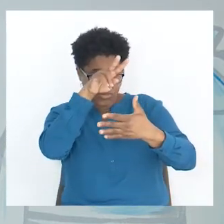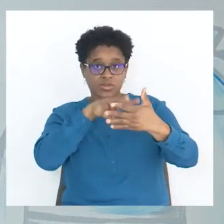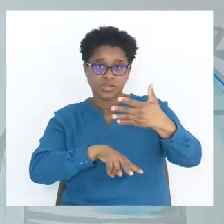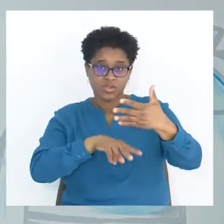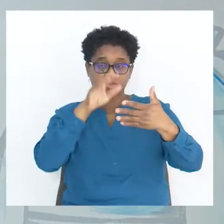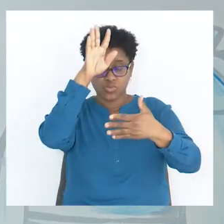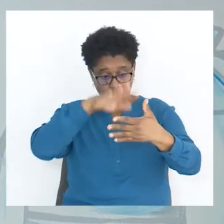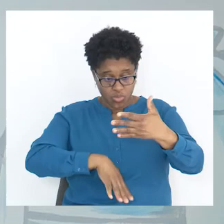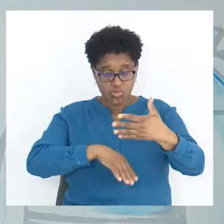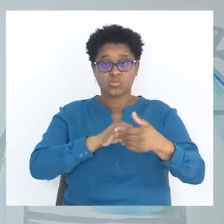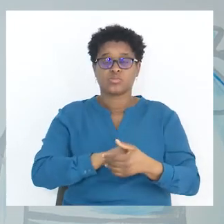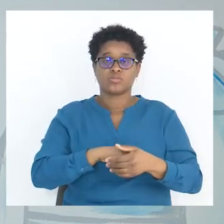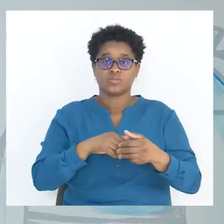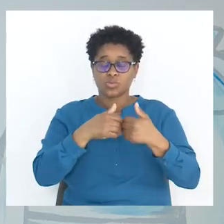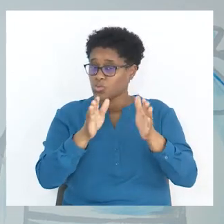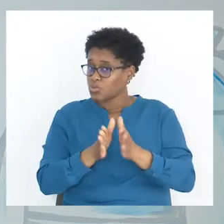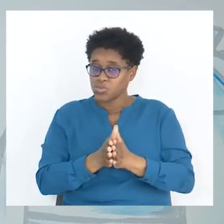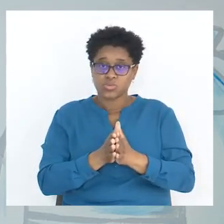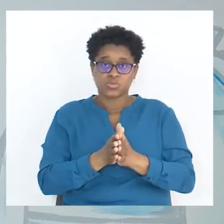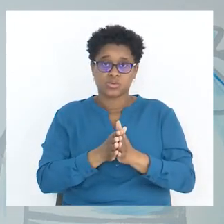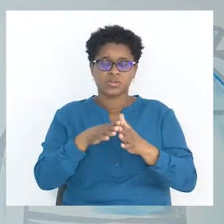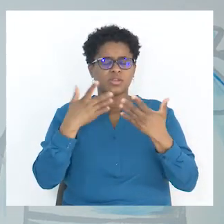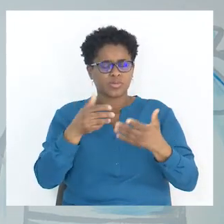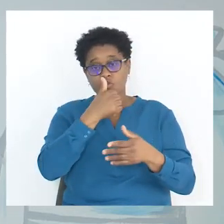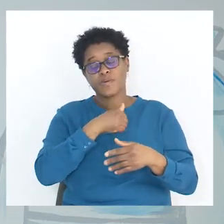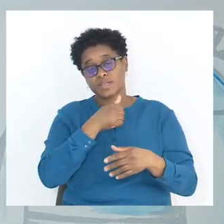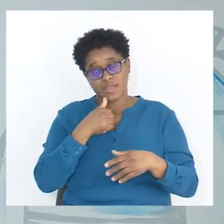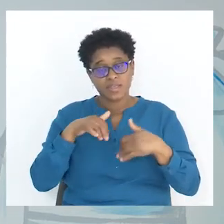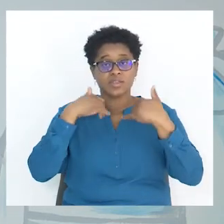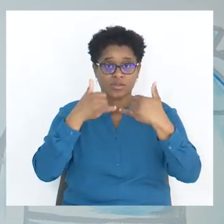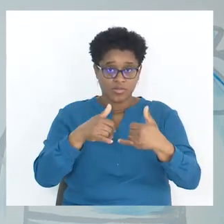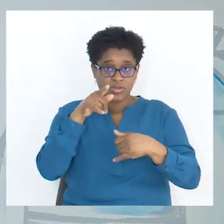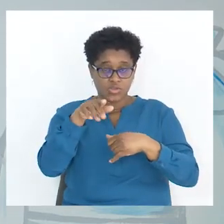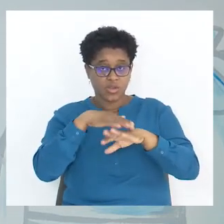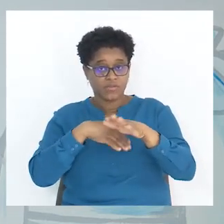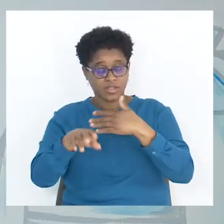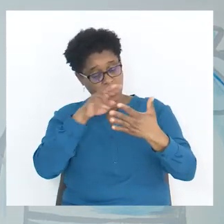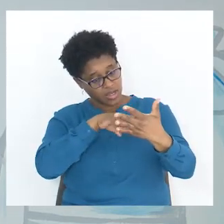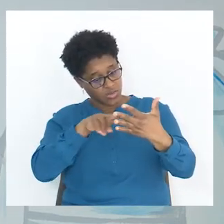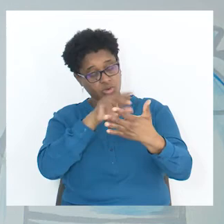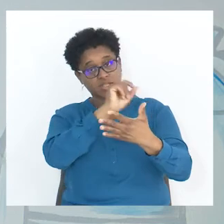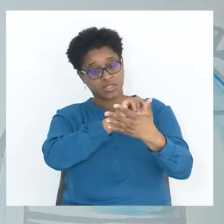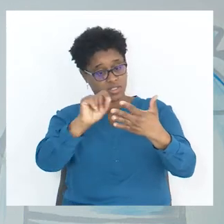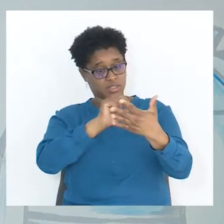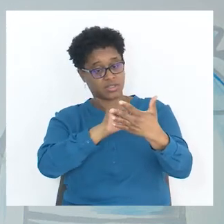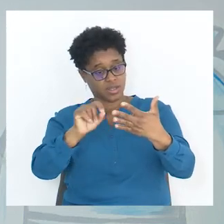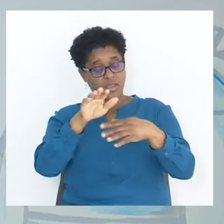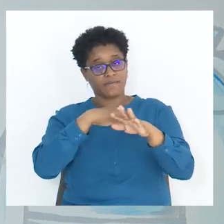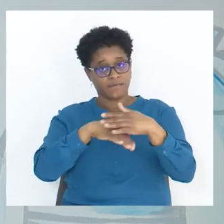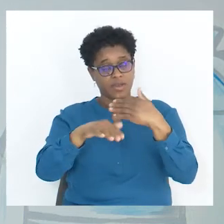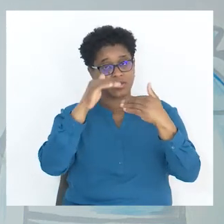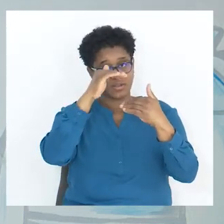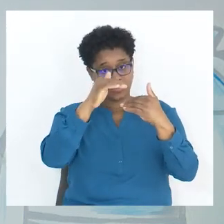texto no todo, depois com lápis, com paciência, tu vais fazendo leitura agora seletiva. Faças a